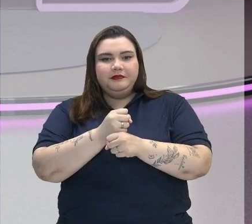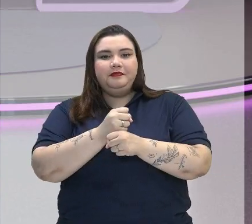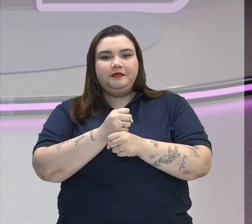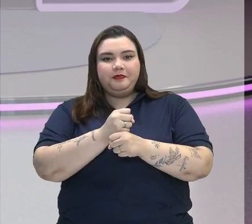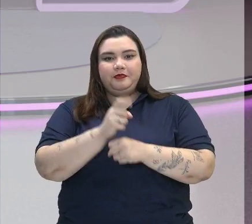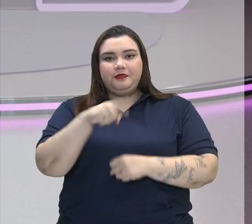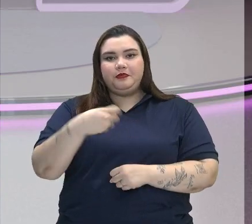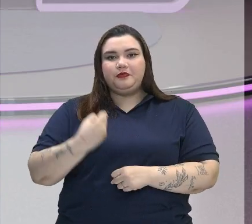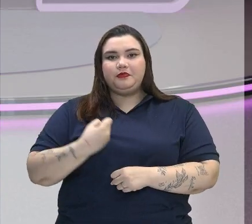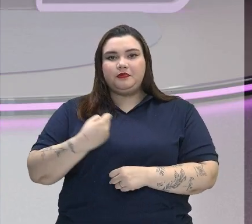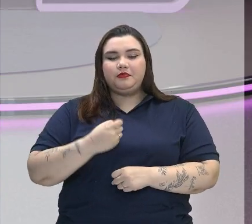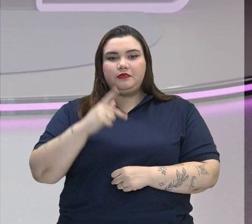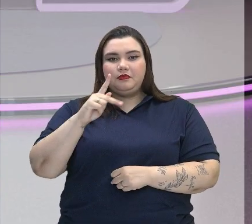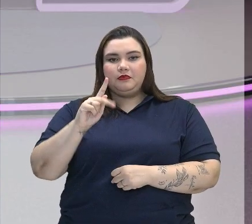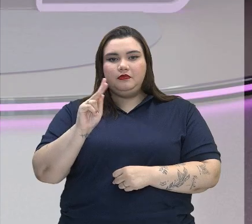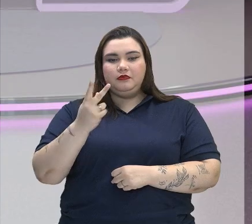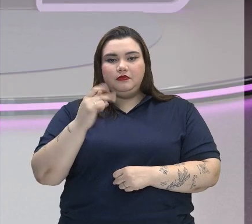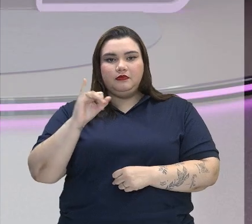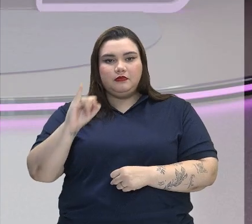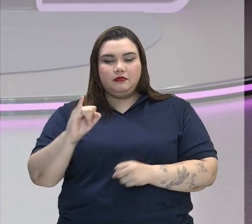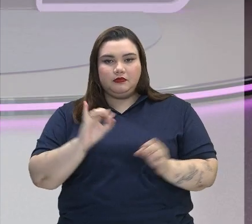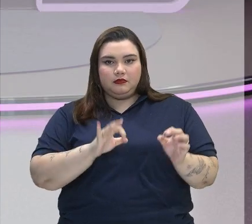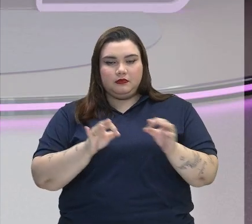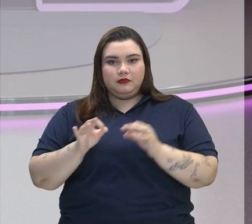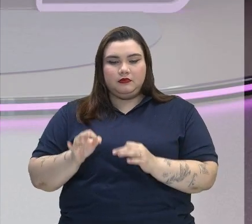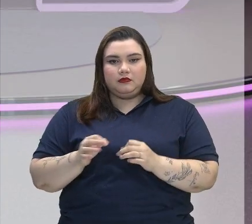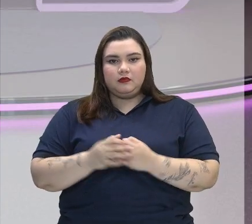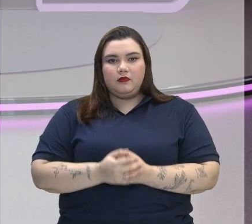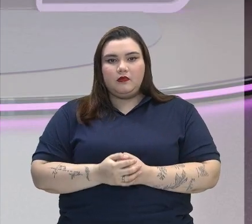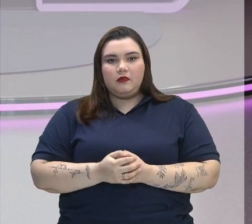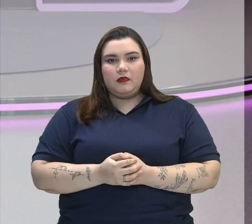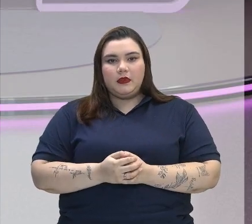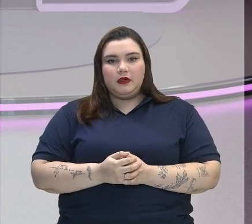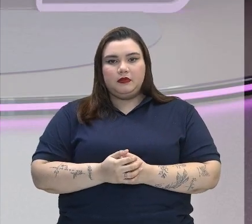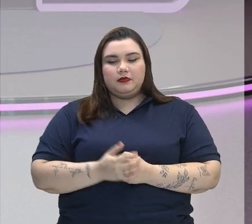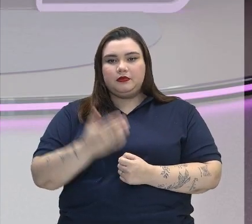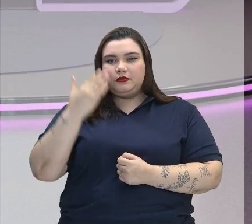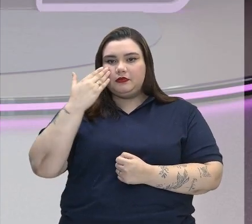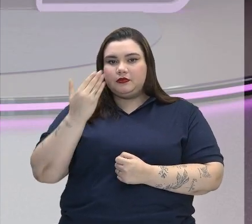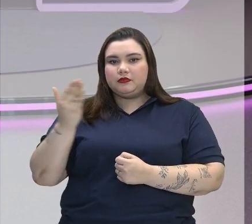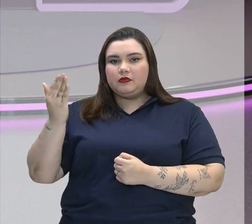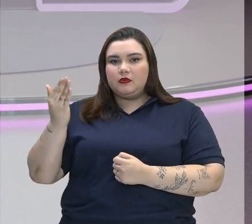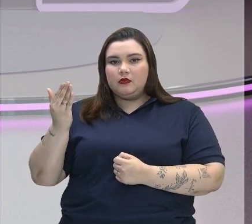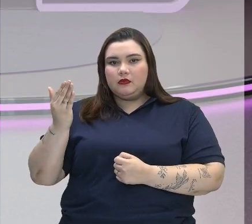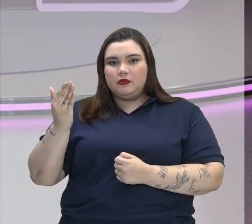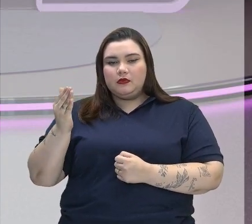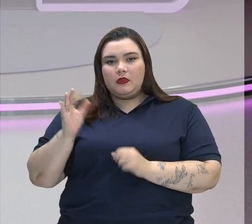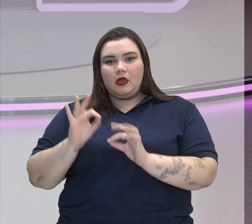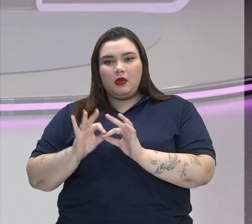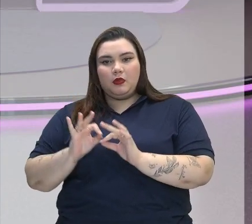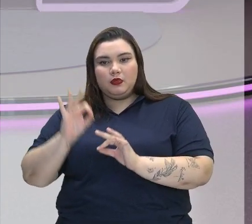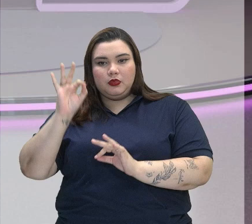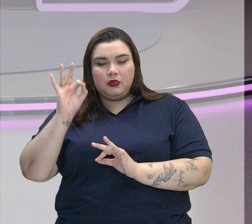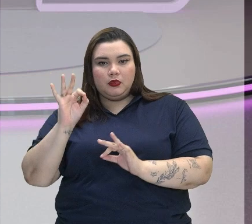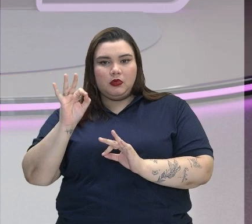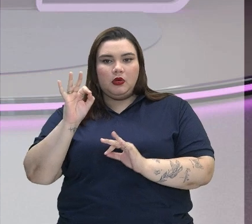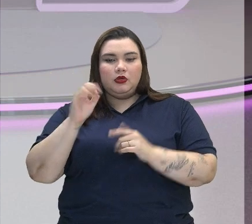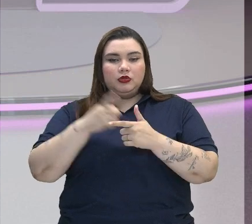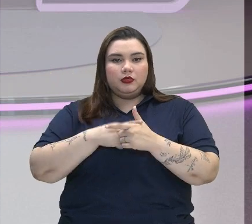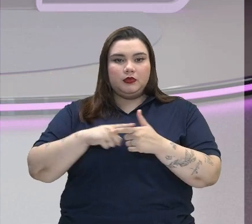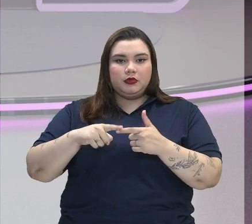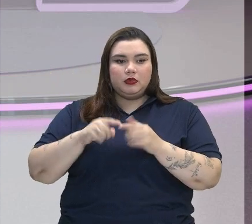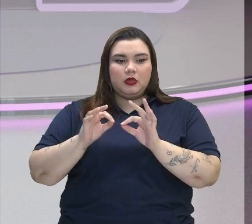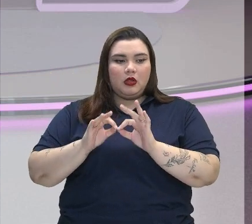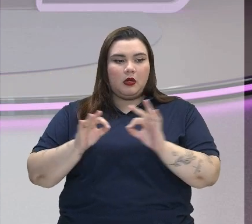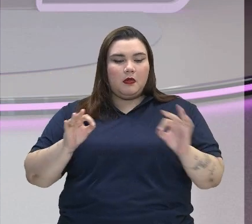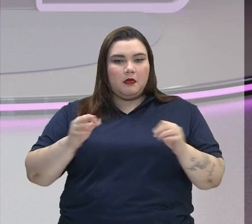o número φ. Pode fazer isso, tá? E aí, mais uma vez, altura projetada sobre a base, mais um retângulo